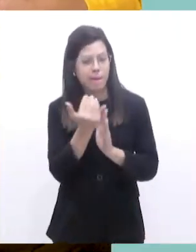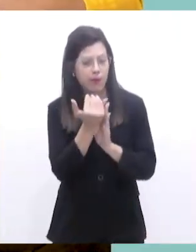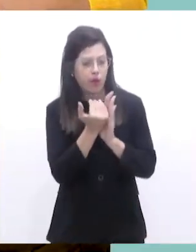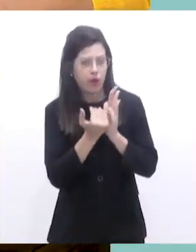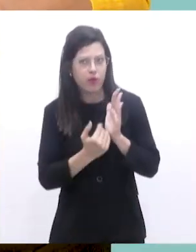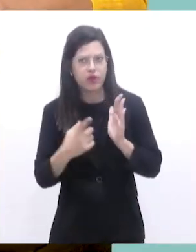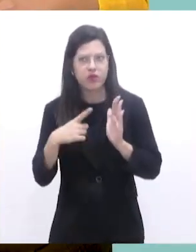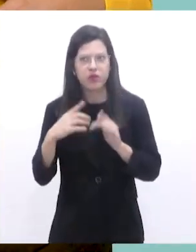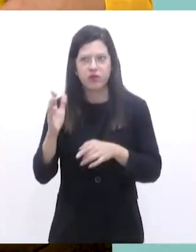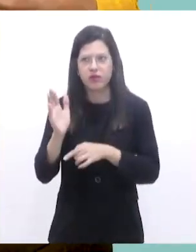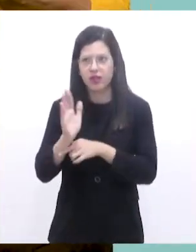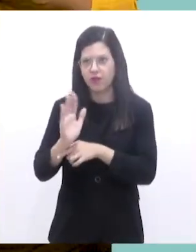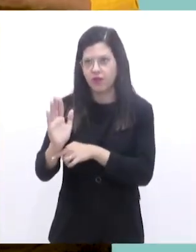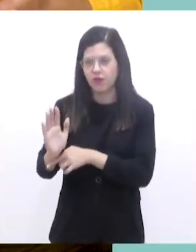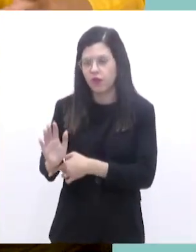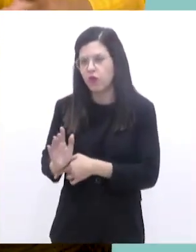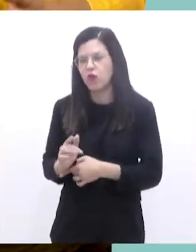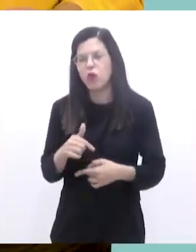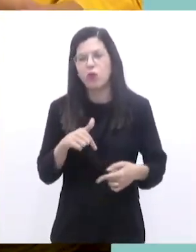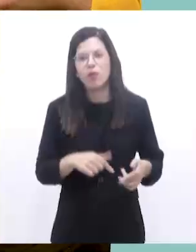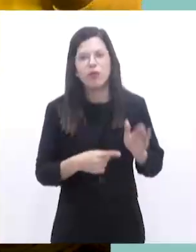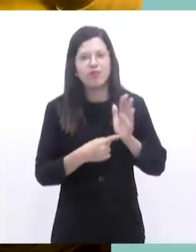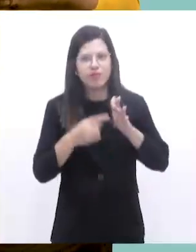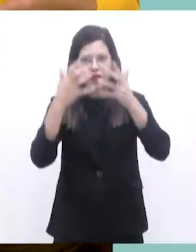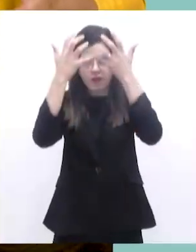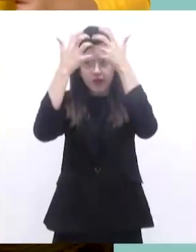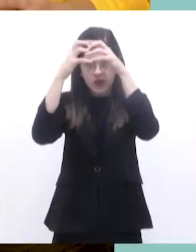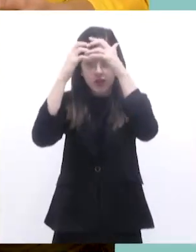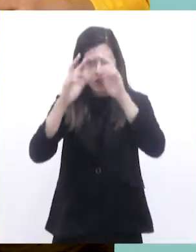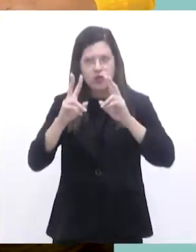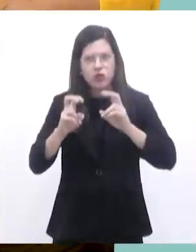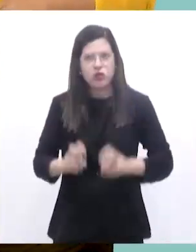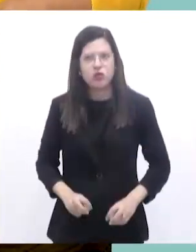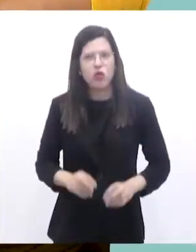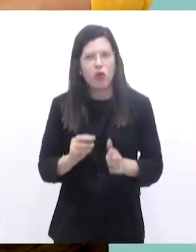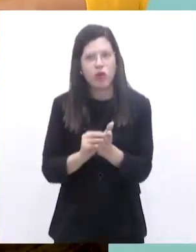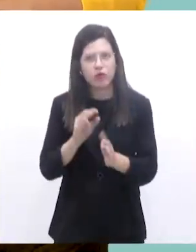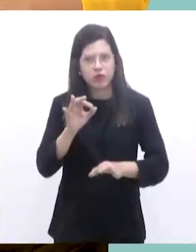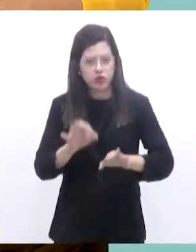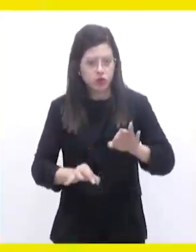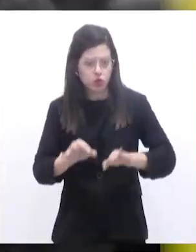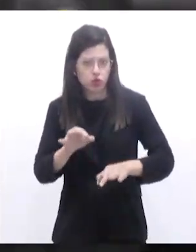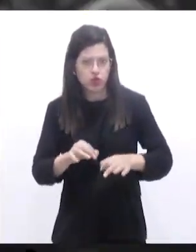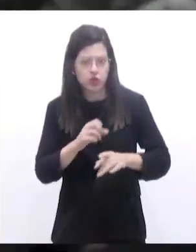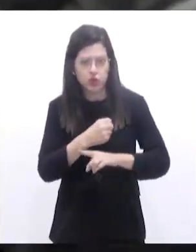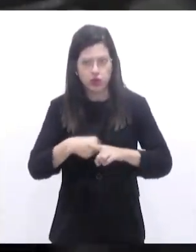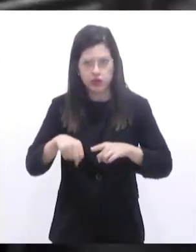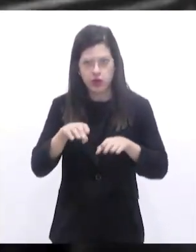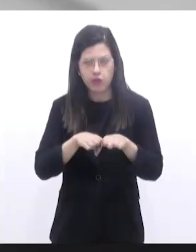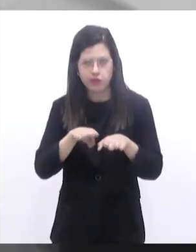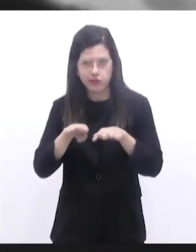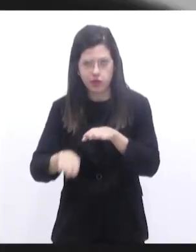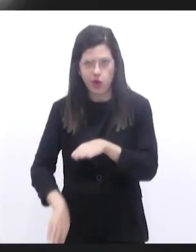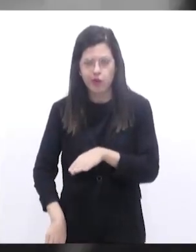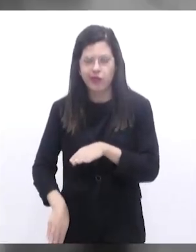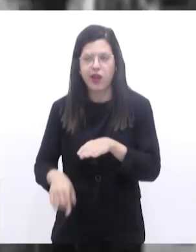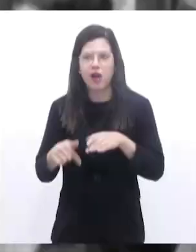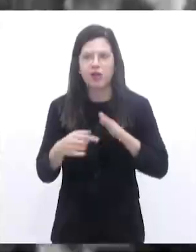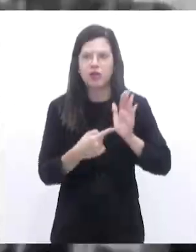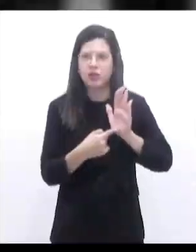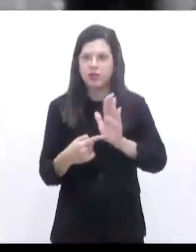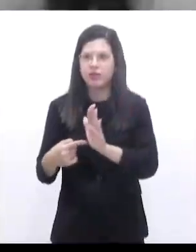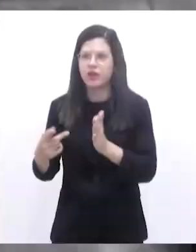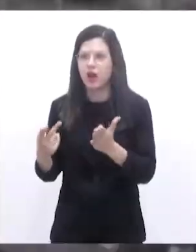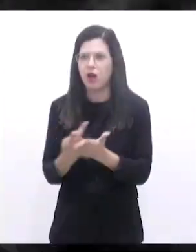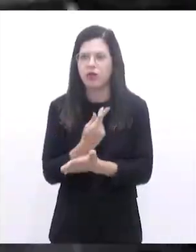reúne filmes que estimulam a reflexão sobre injustiças sociais e desigualdades. As exibições acontecem